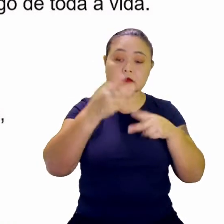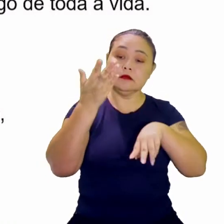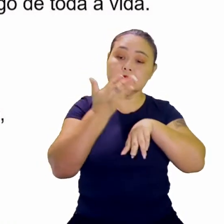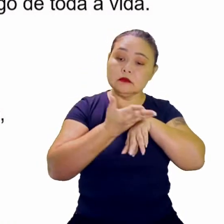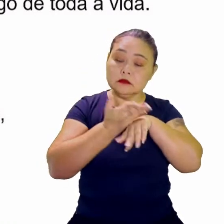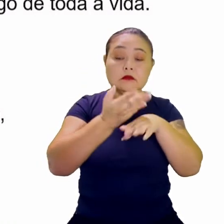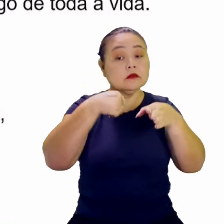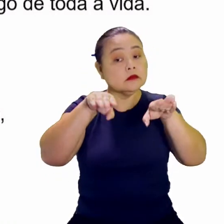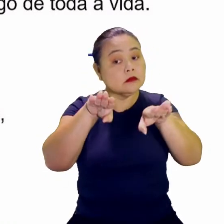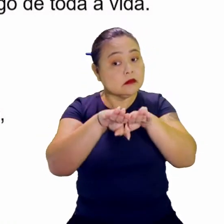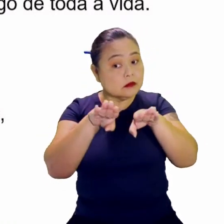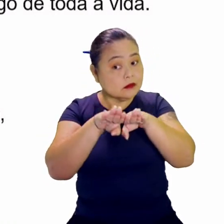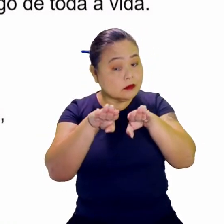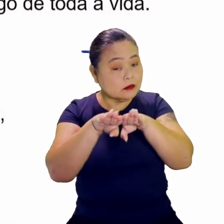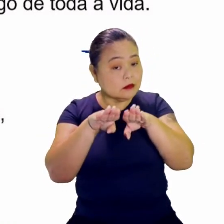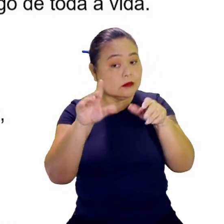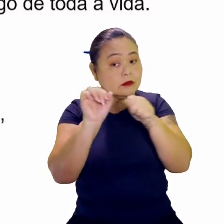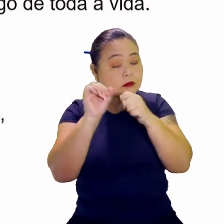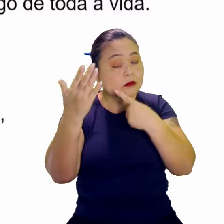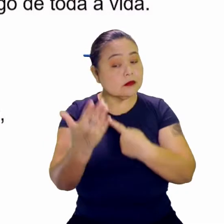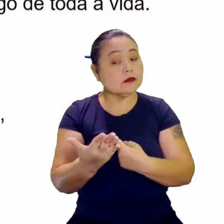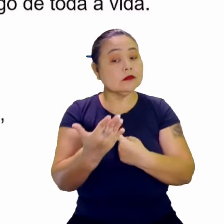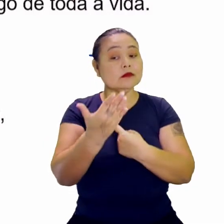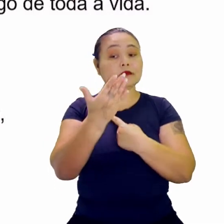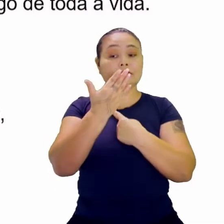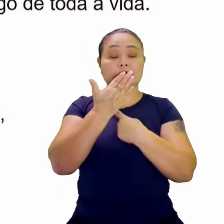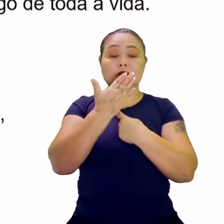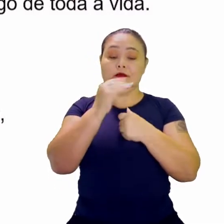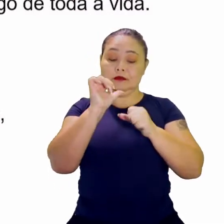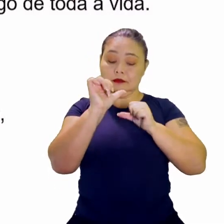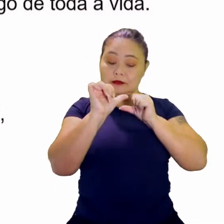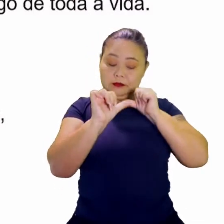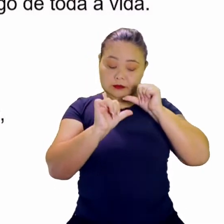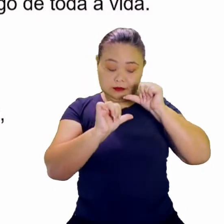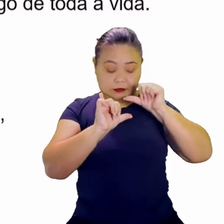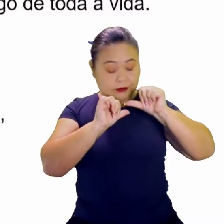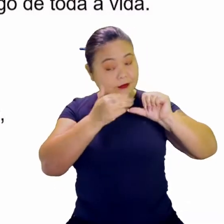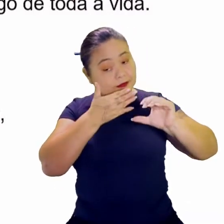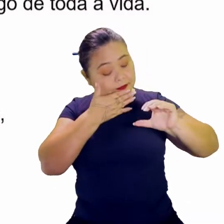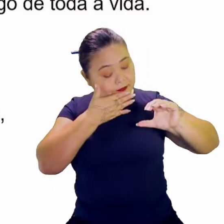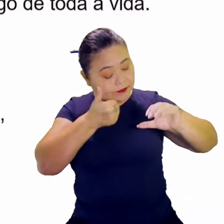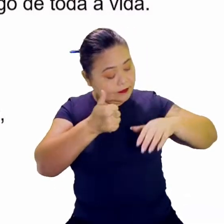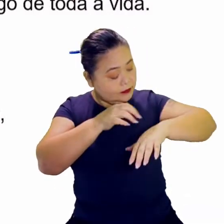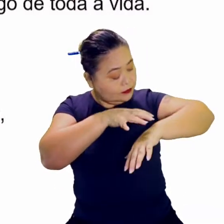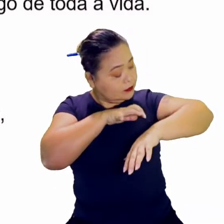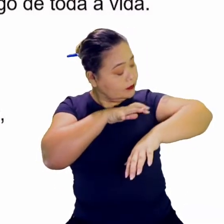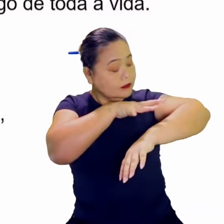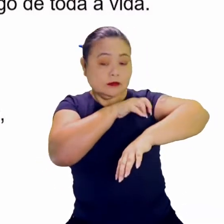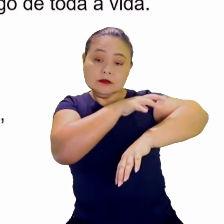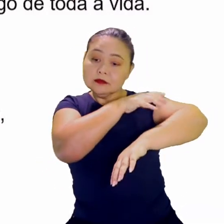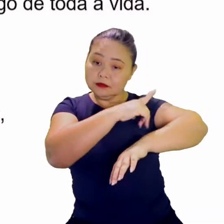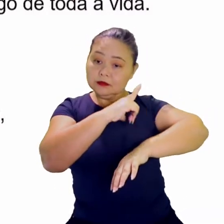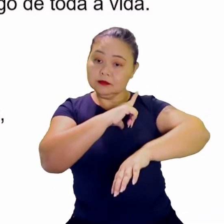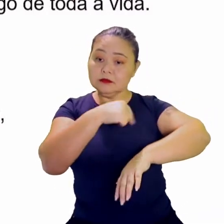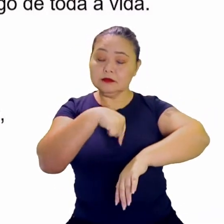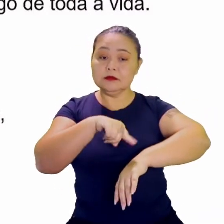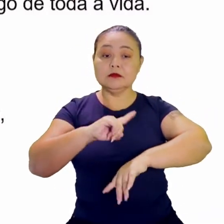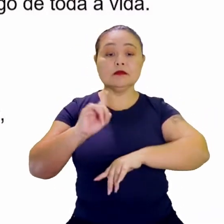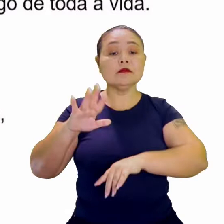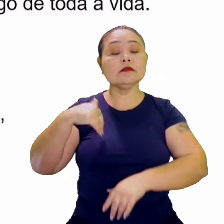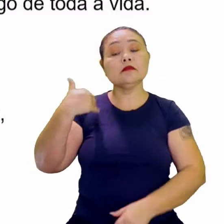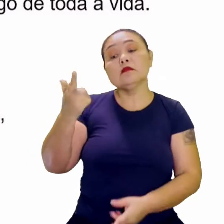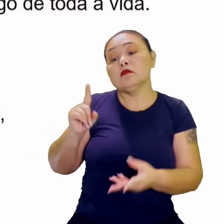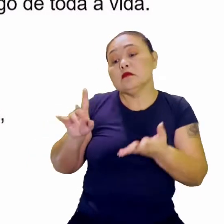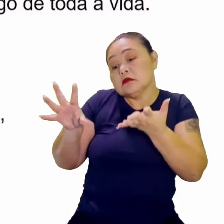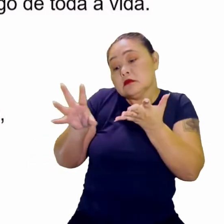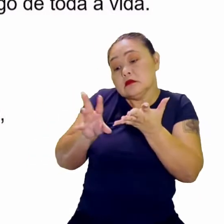Por quê? Porque o treinamento vai te ajudar a alterar, a melhorar essas fibras musculares. E aí vai ter